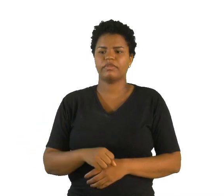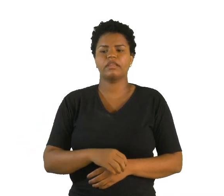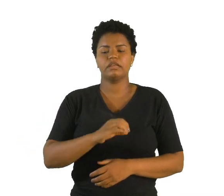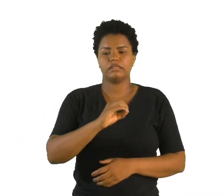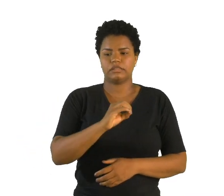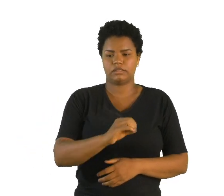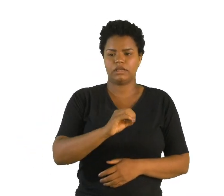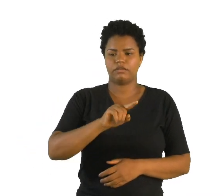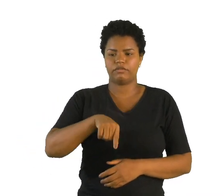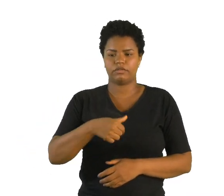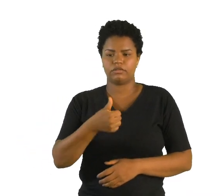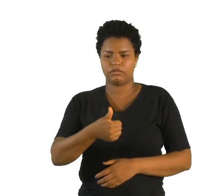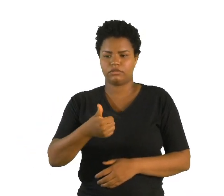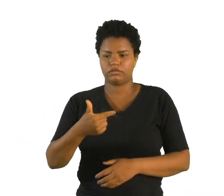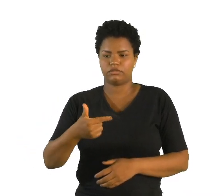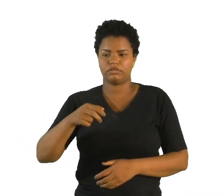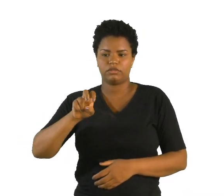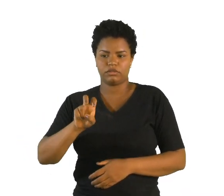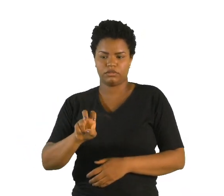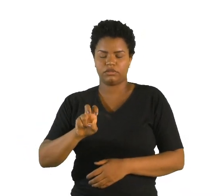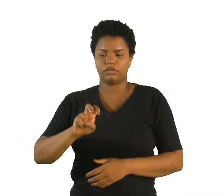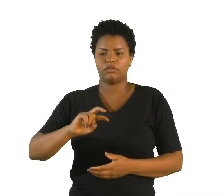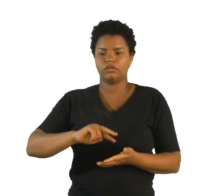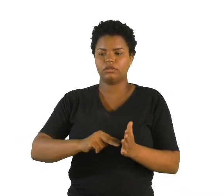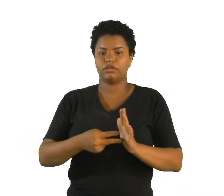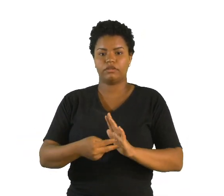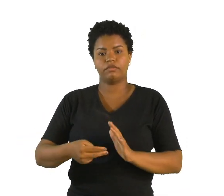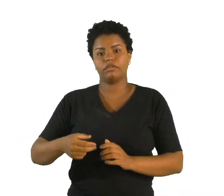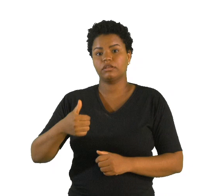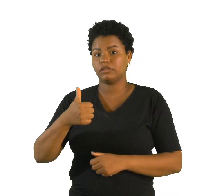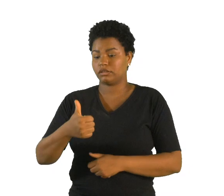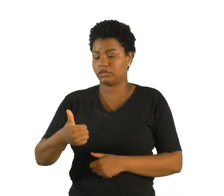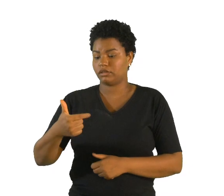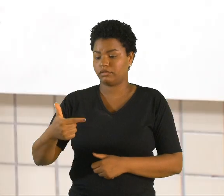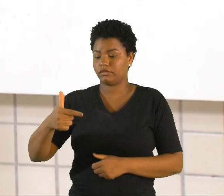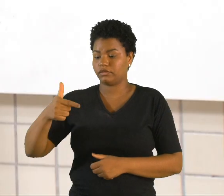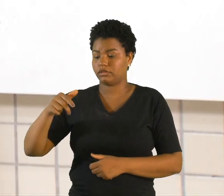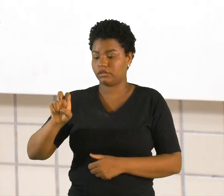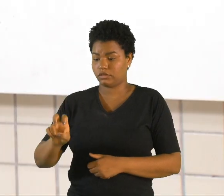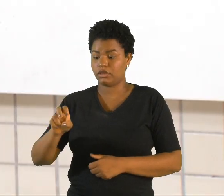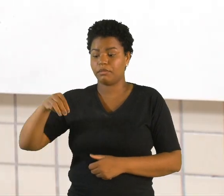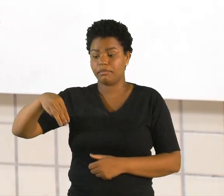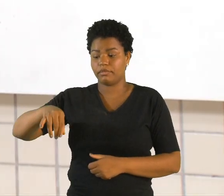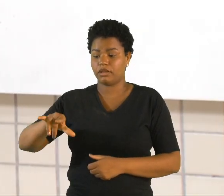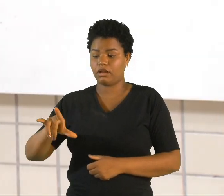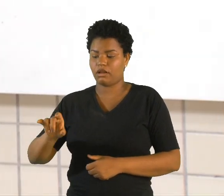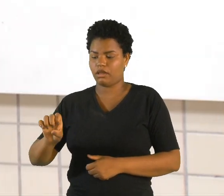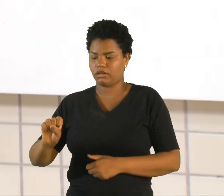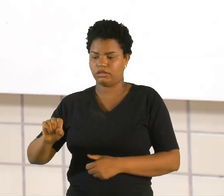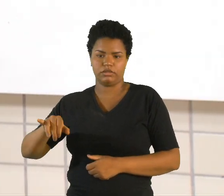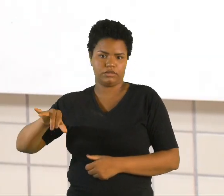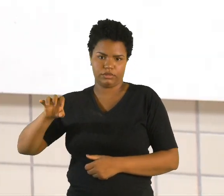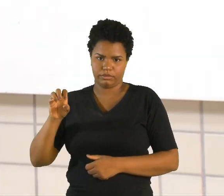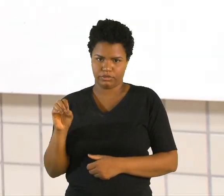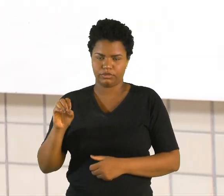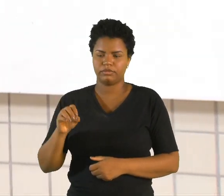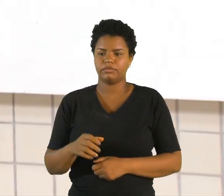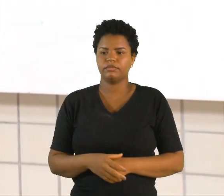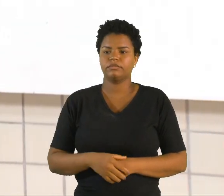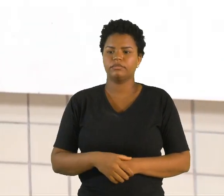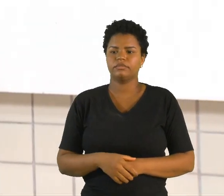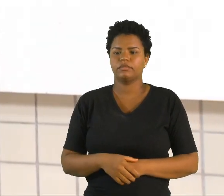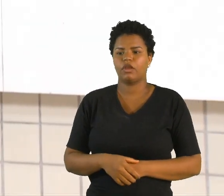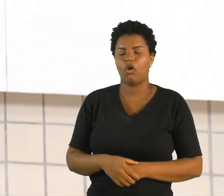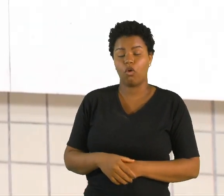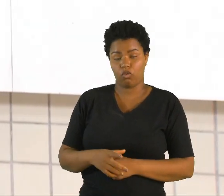0,125 quer dizer 125 milésimo. Volta aqui comigo, pessoal. Olha aqui no quadro, eu vou